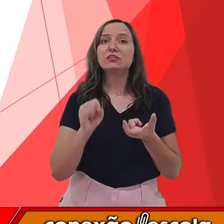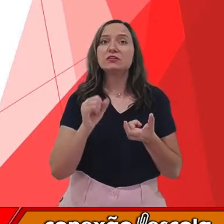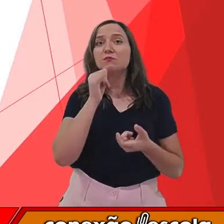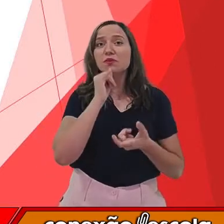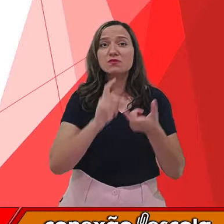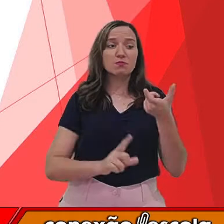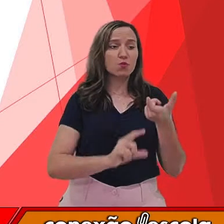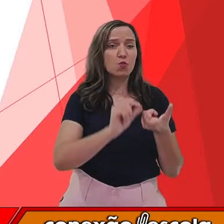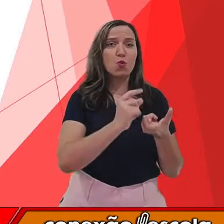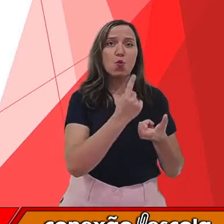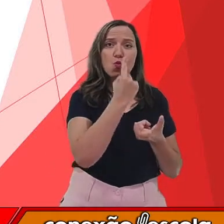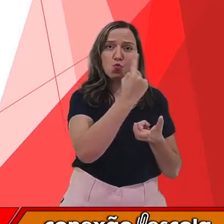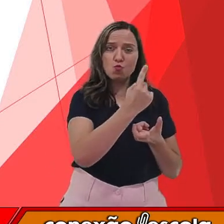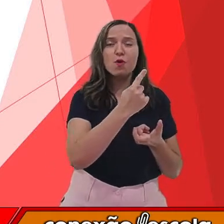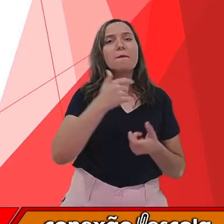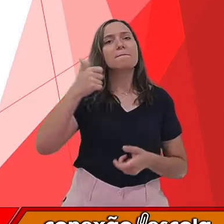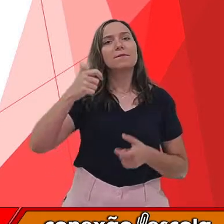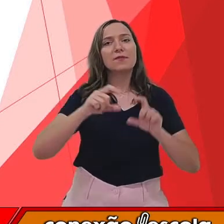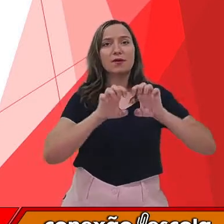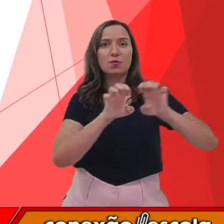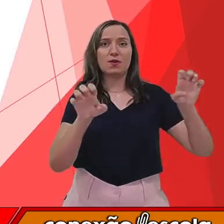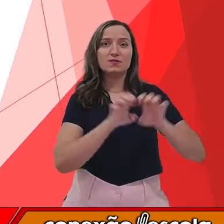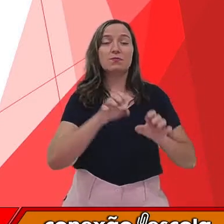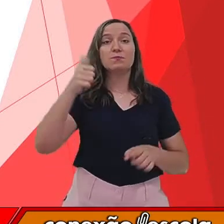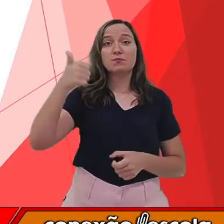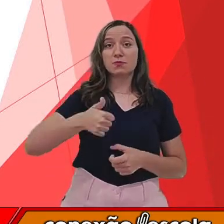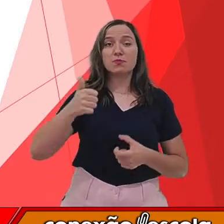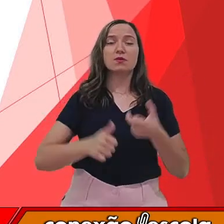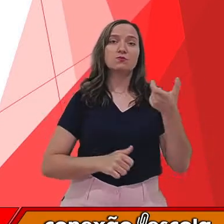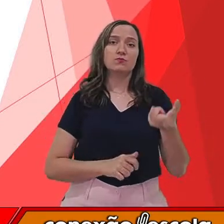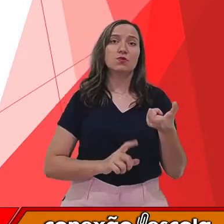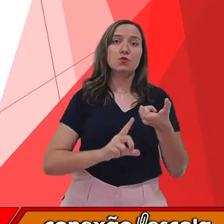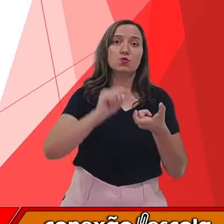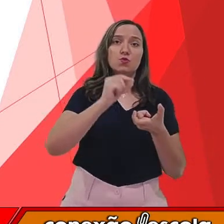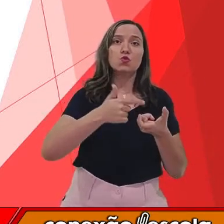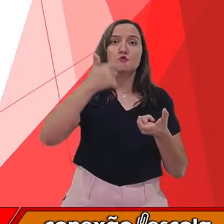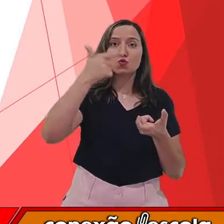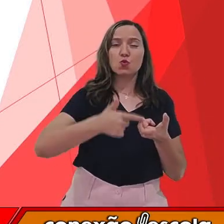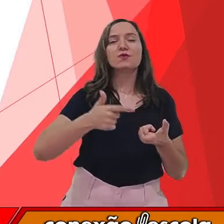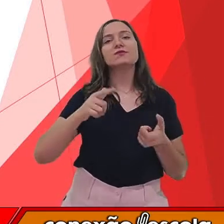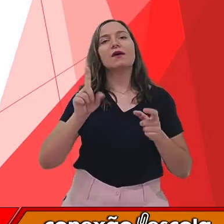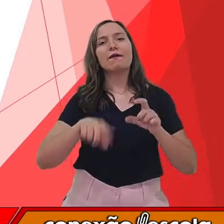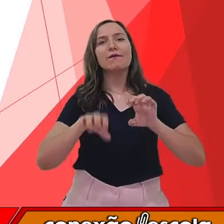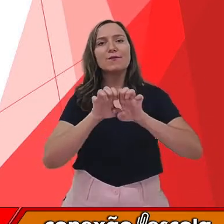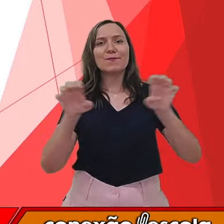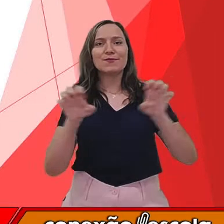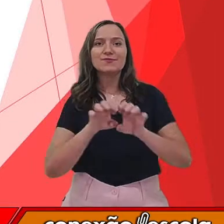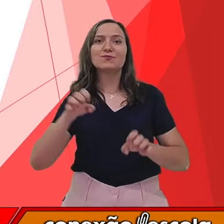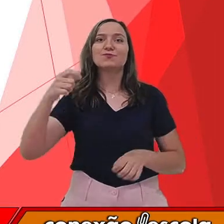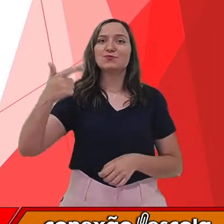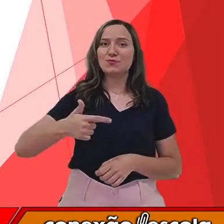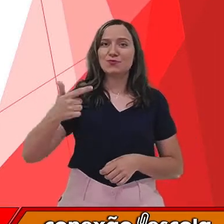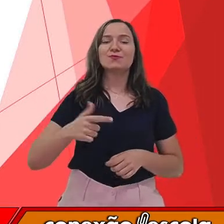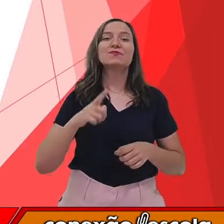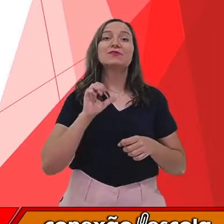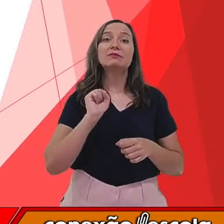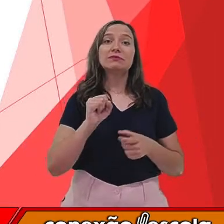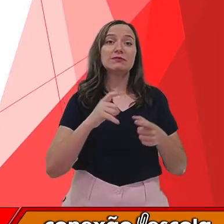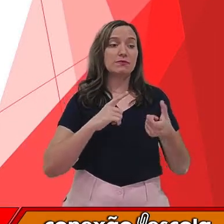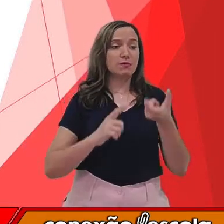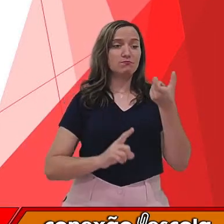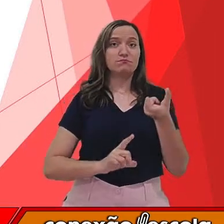expoente 1 1º grau se tem expoente 2 segundo grau se tem expoente 3 terceiro grau e assim por diante